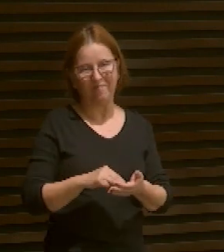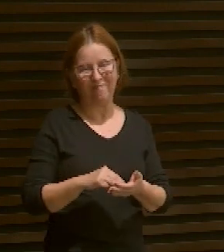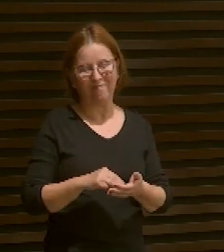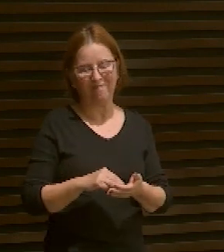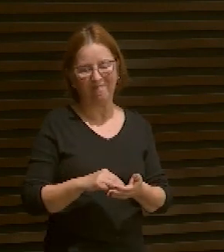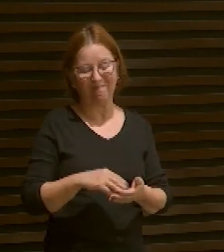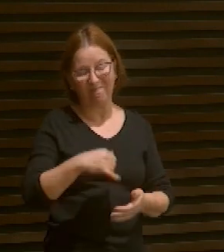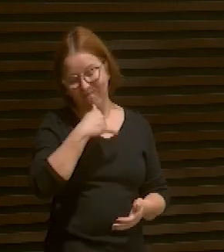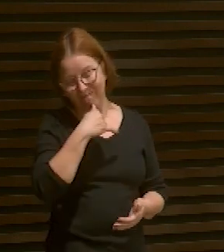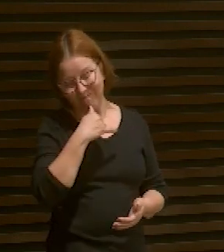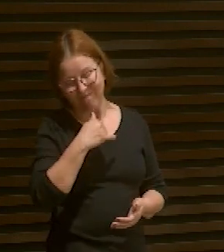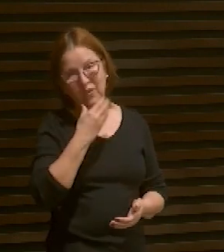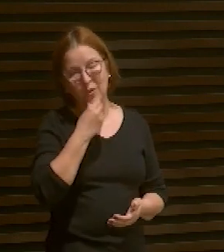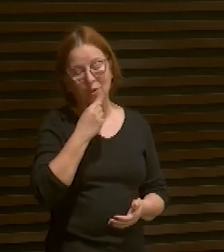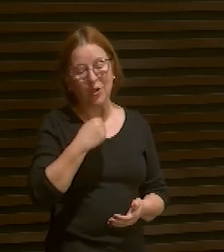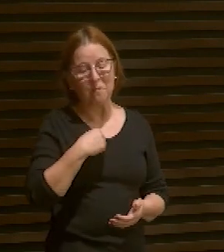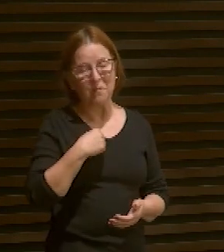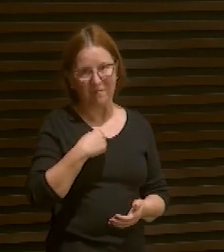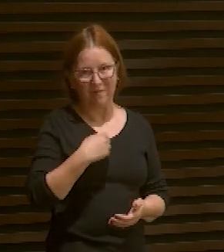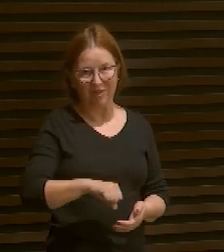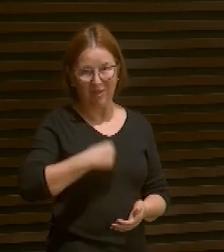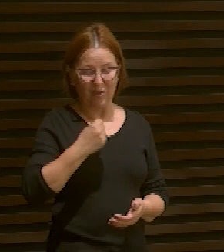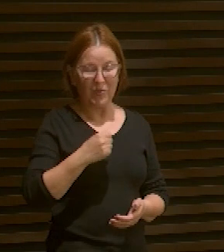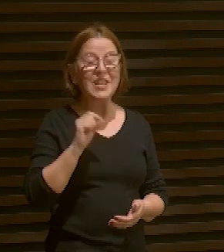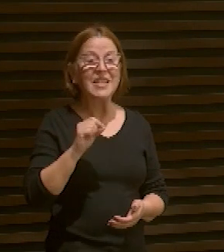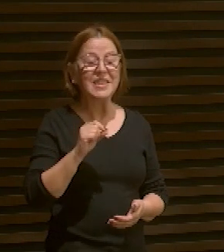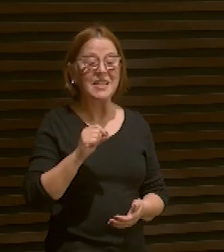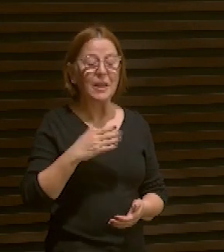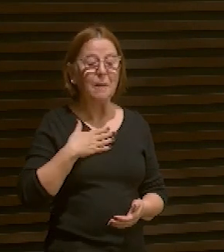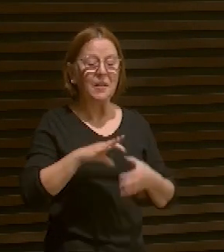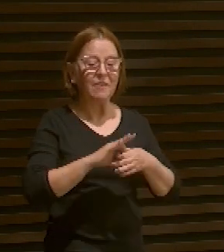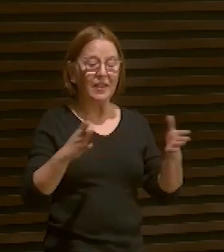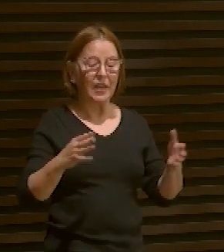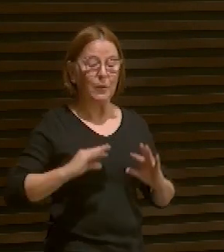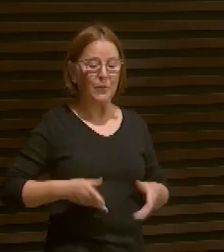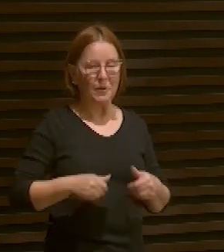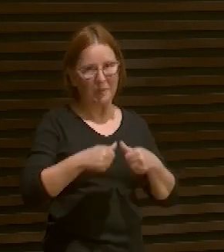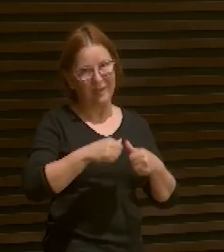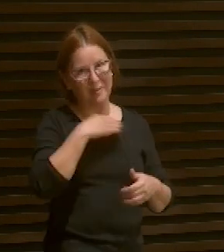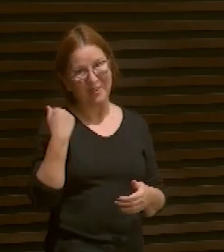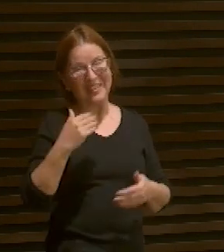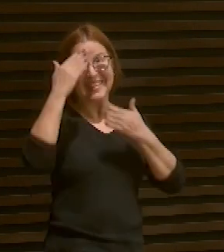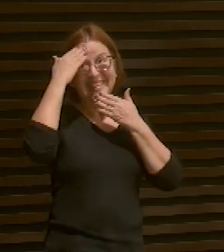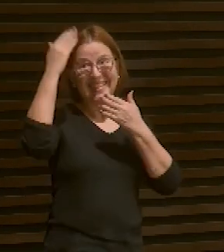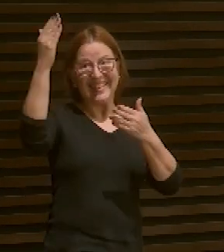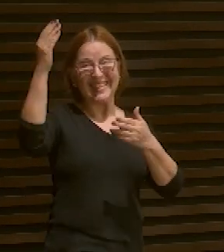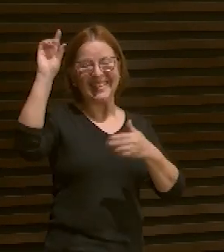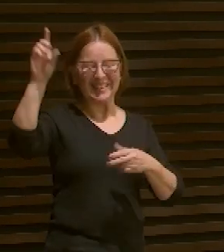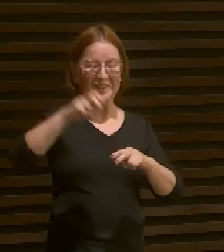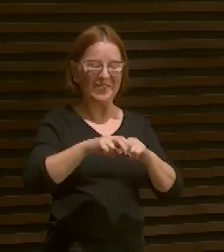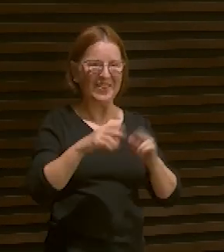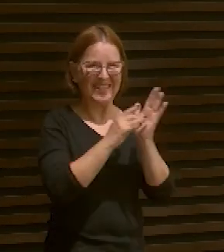sou, quem me livrará do corpo desta morte? Graças a Deus por Jesus Cristo,